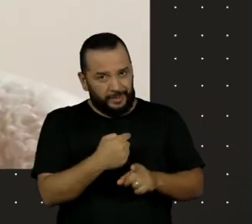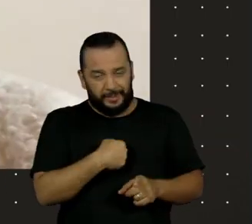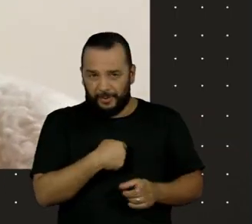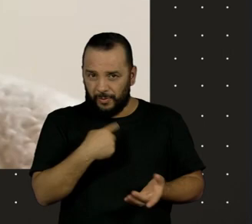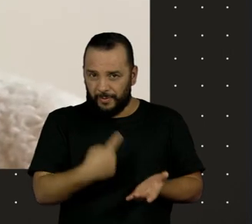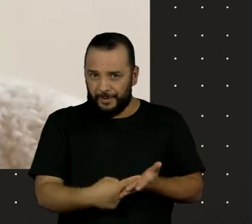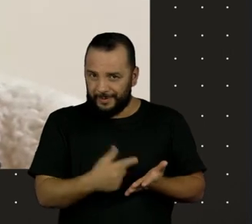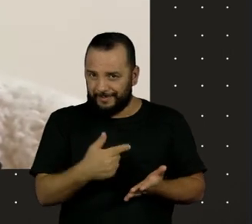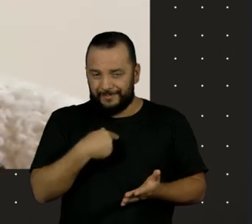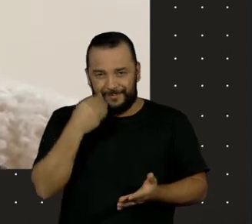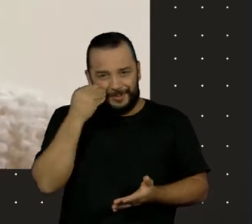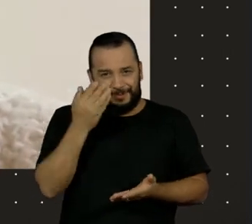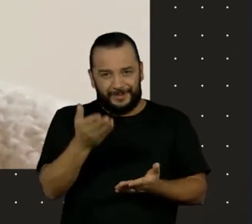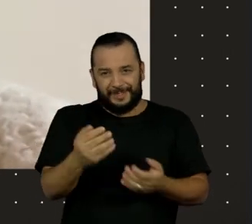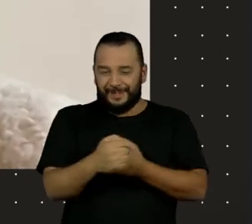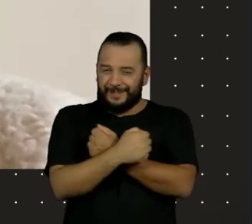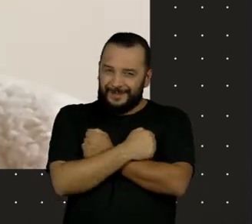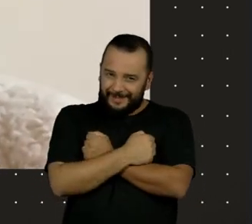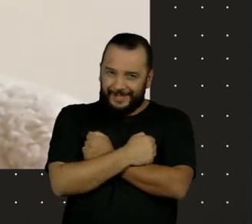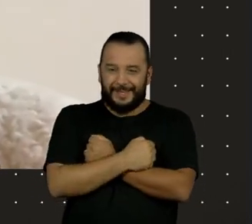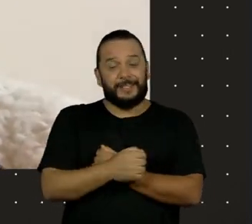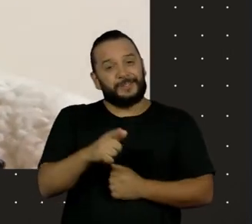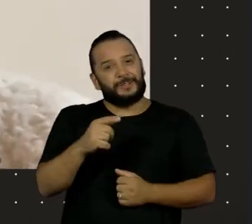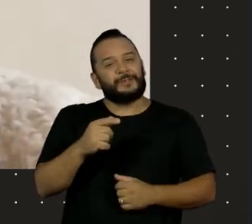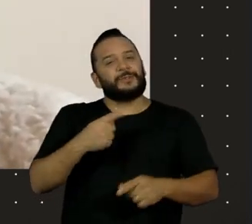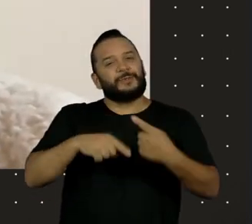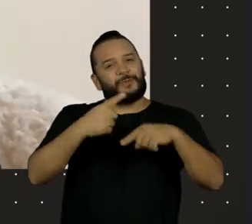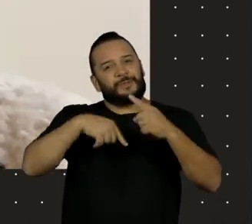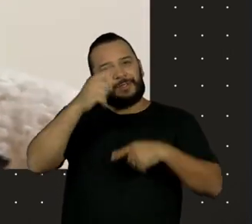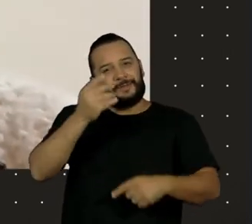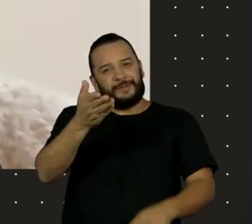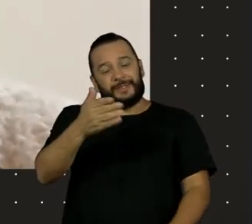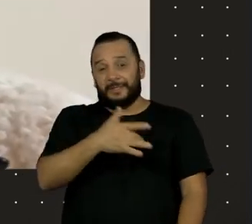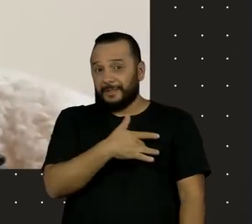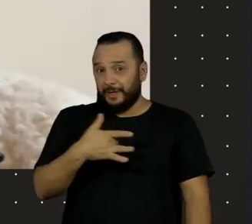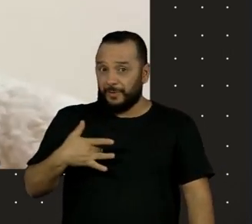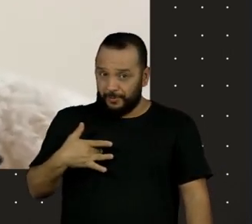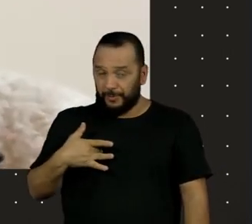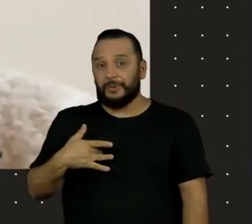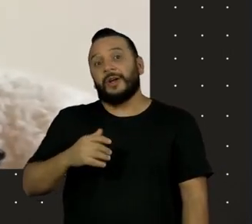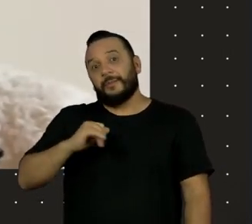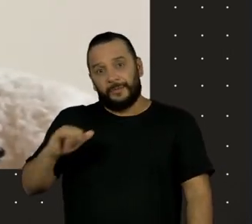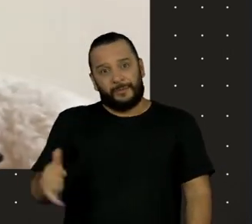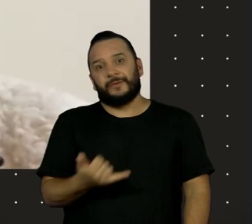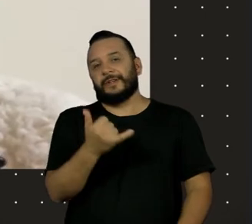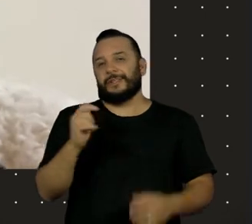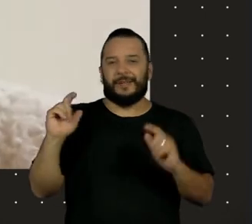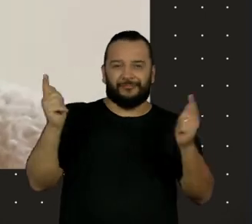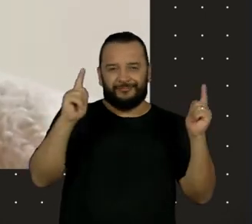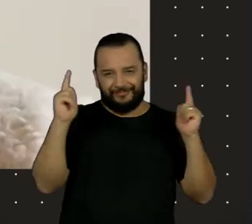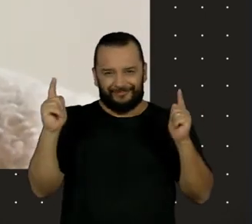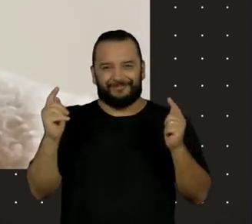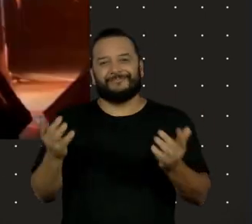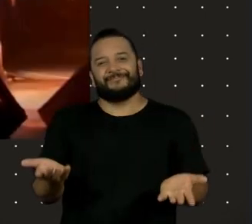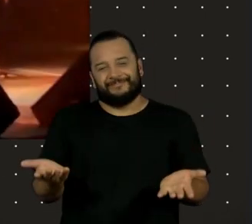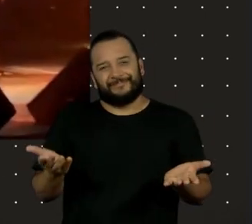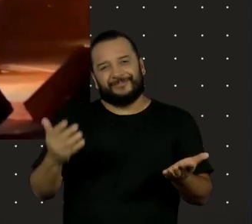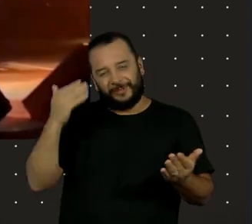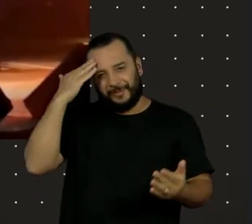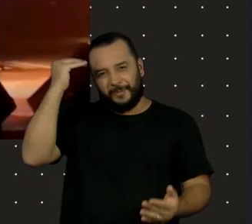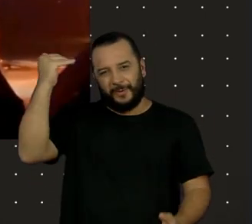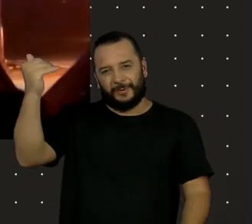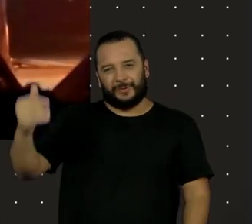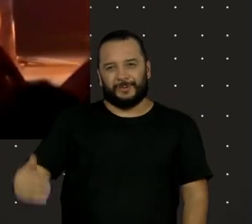um grande beijo forte abraço e sucesso é saúde para poder curtir o sucesso é isso aí